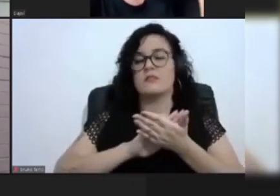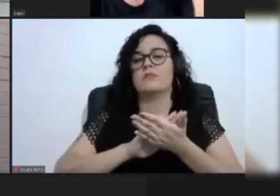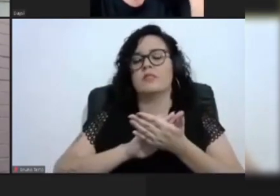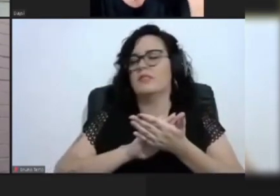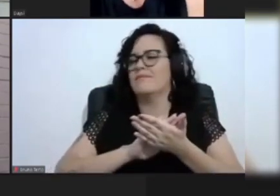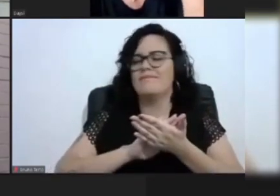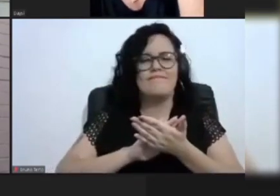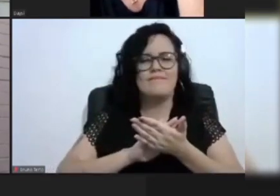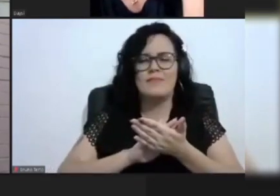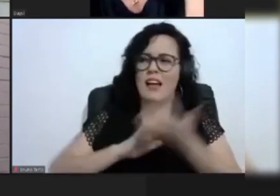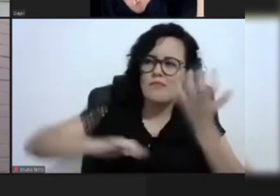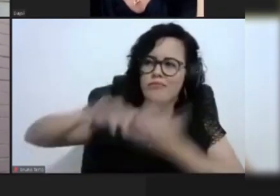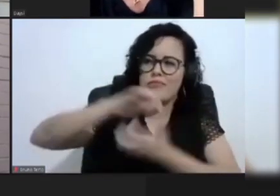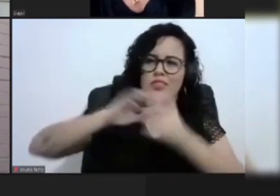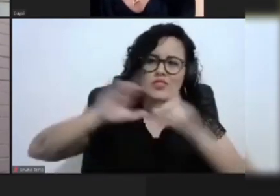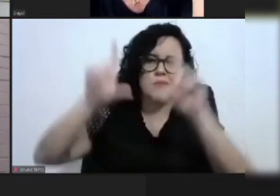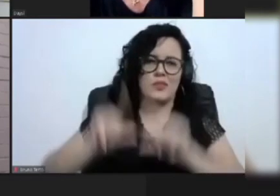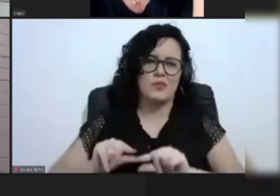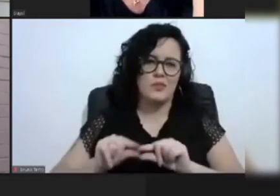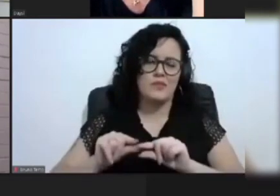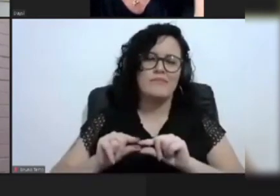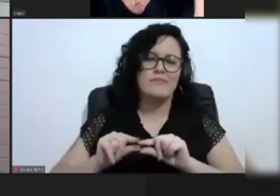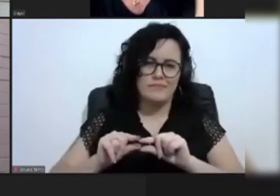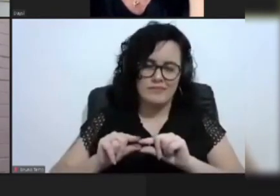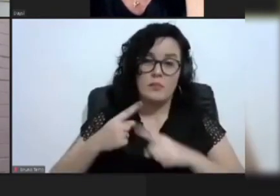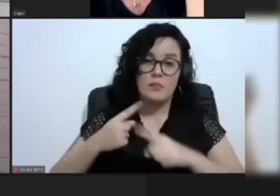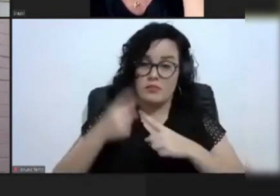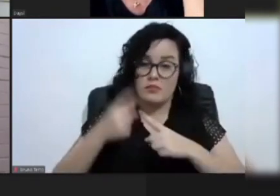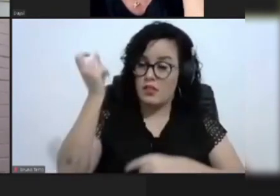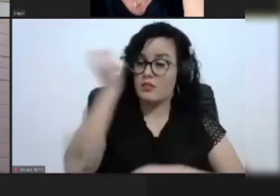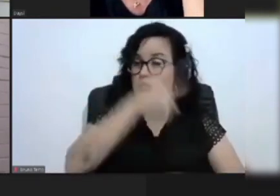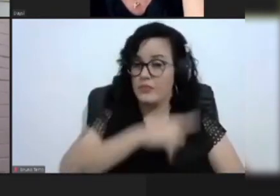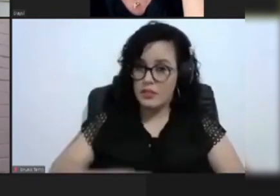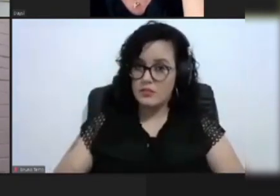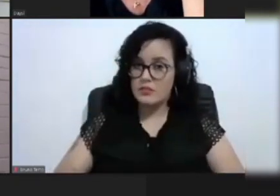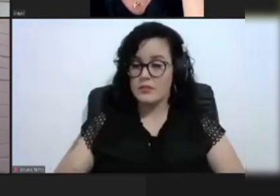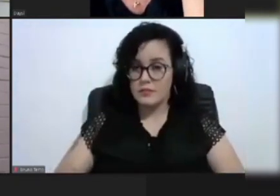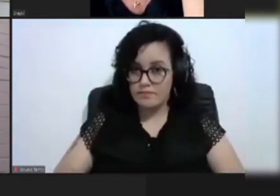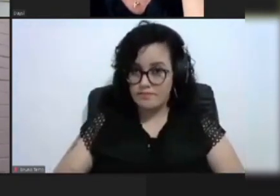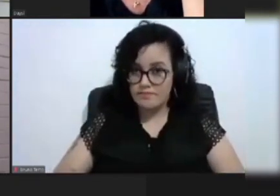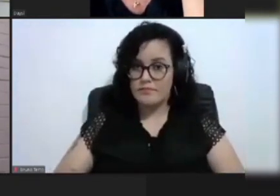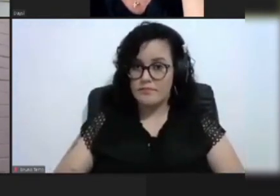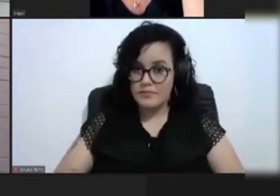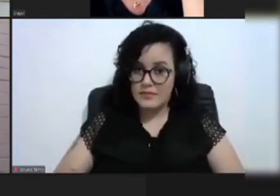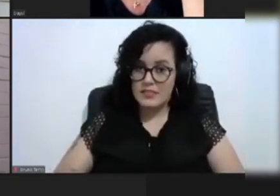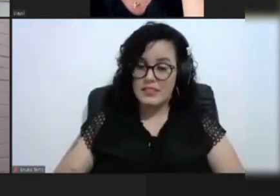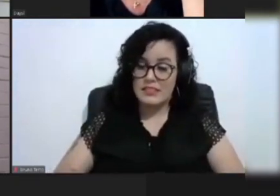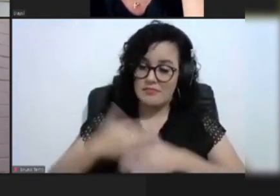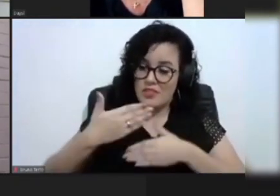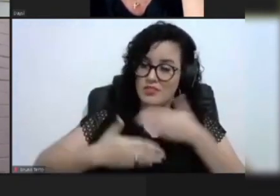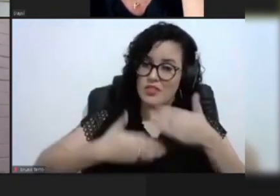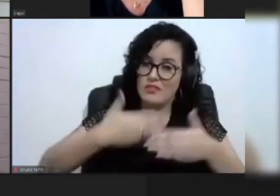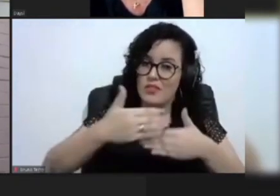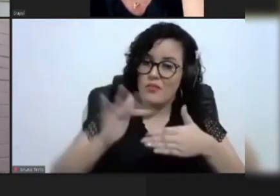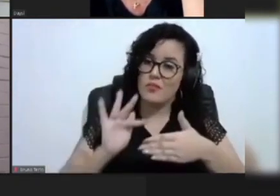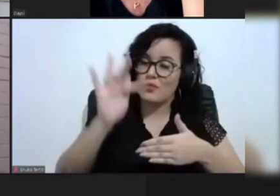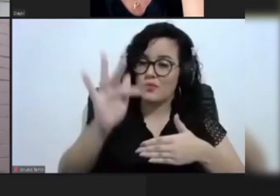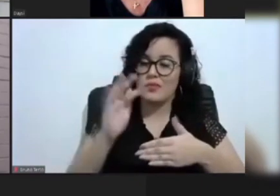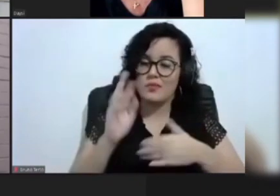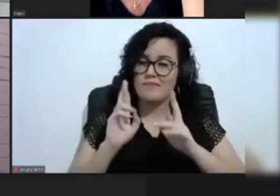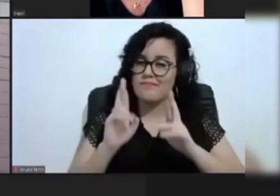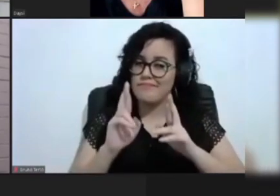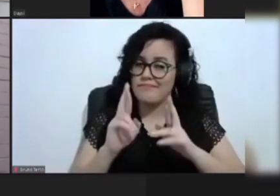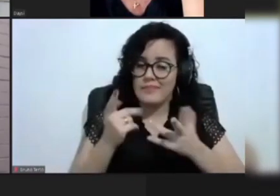né? Porque tá demais, assim, né, e que se estiver aí nas mãos das próximas gerações, eu espero que seja, que